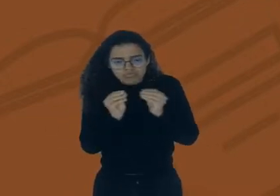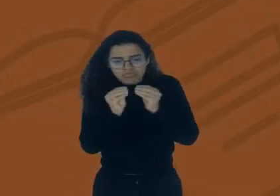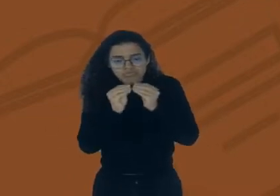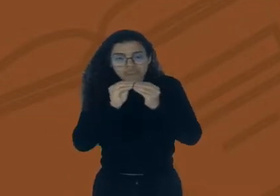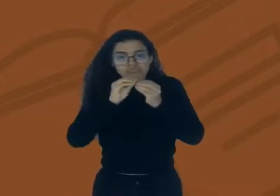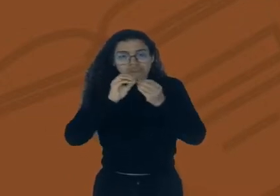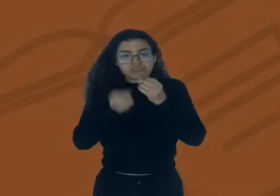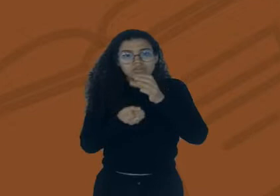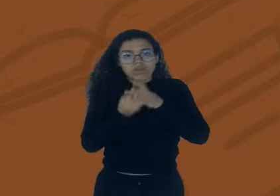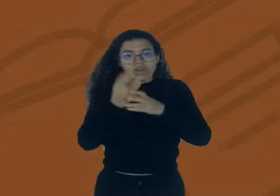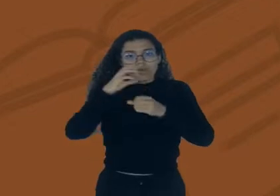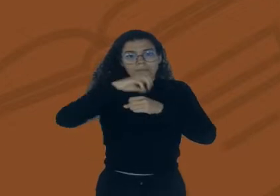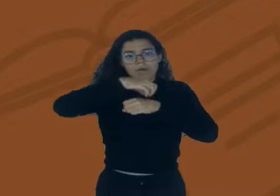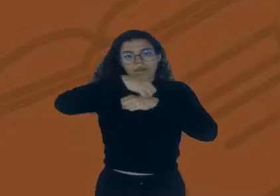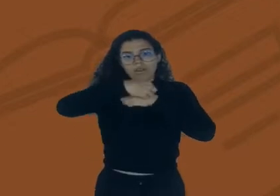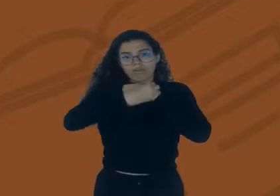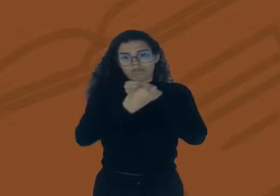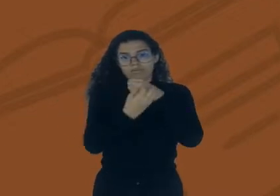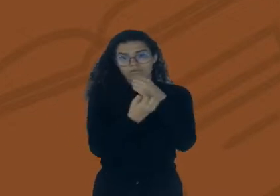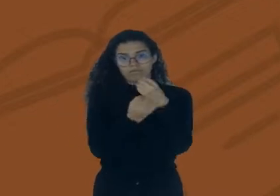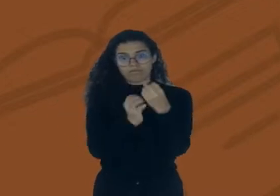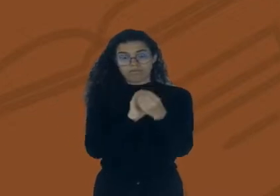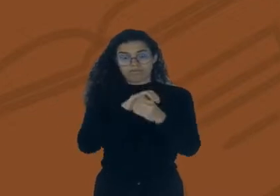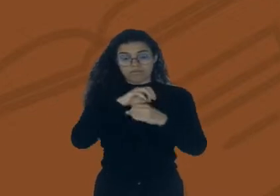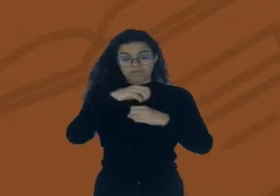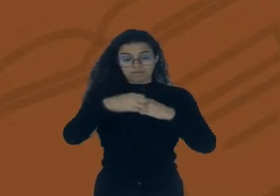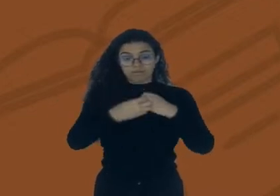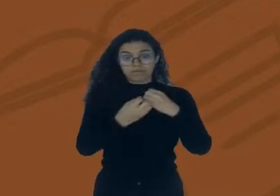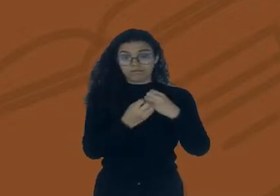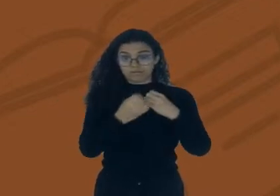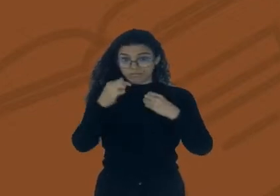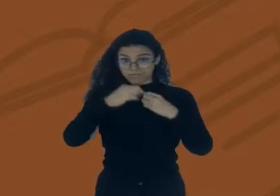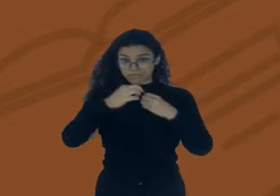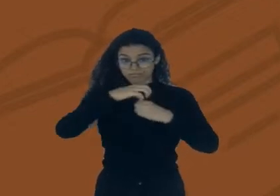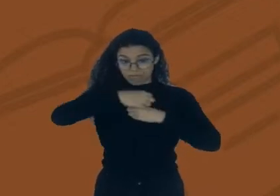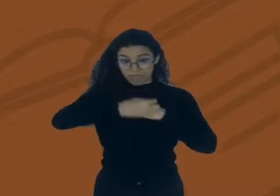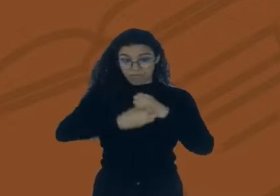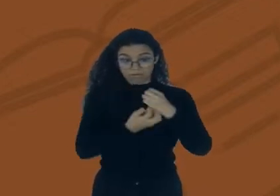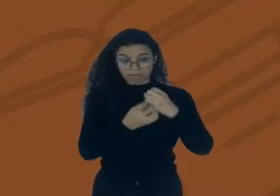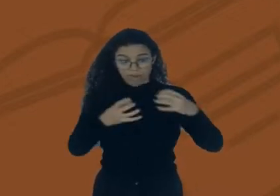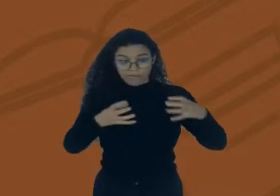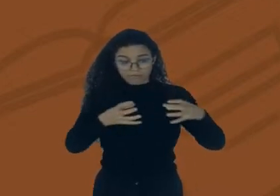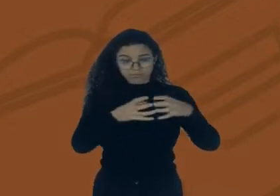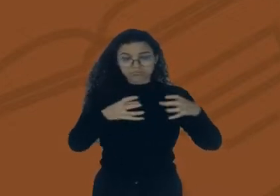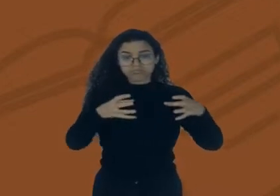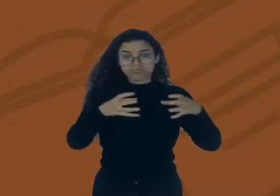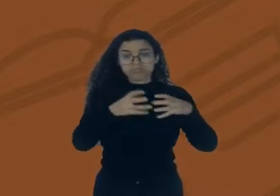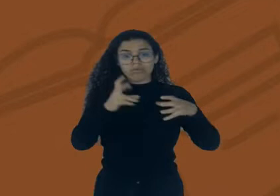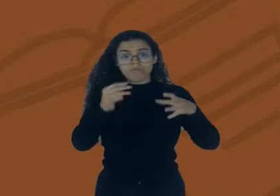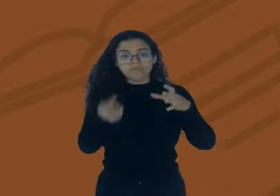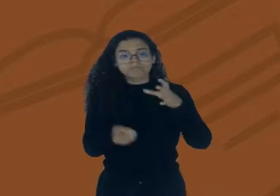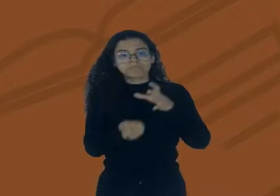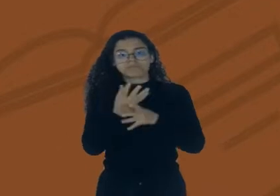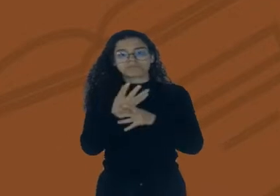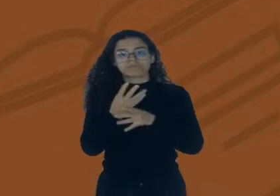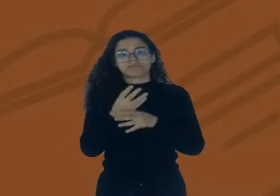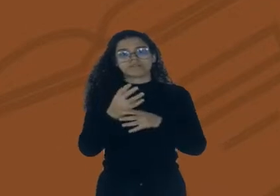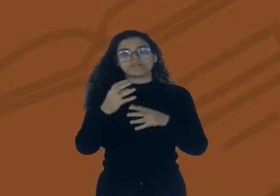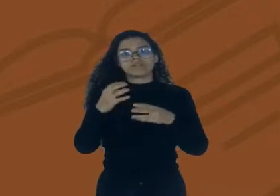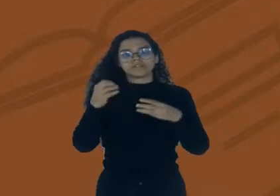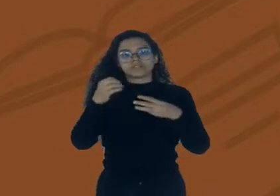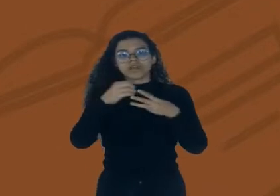O conjunto dessas moléculas, elas se juntam e vão formando aí organelas, vão formando